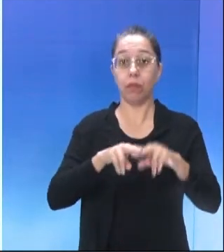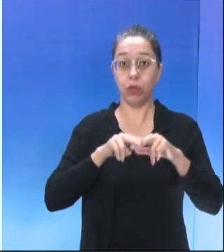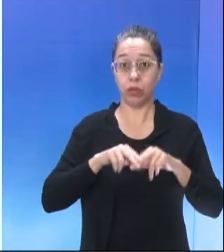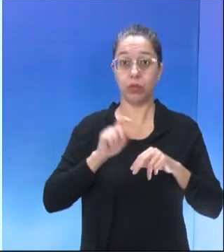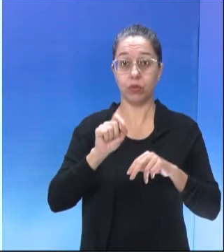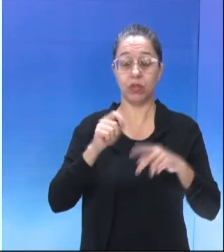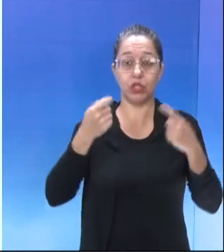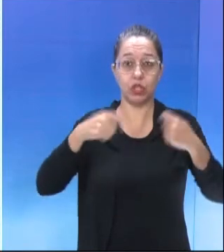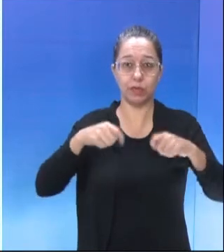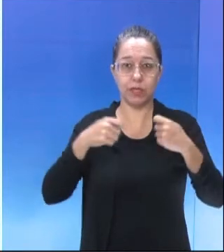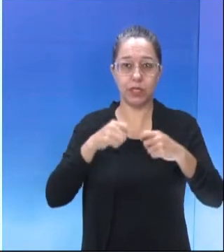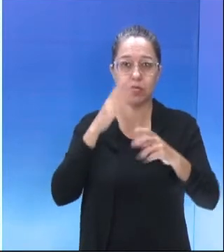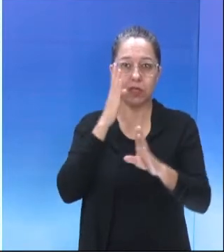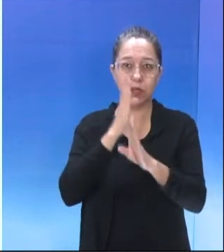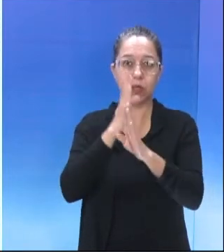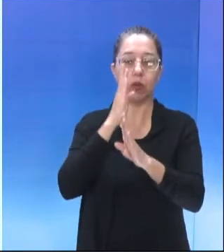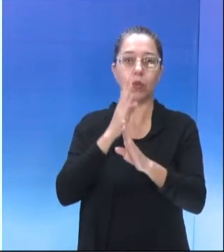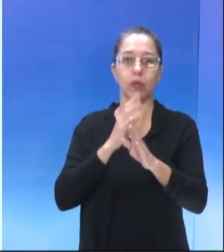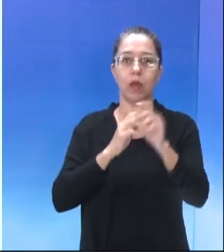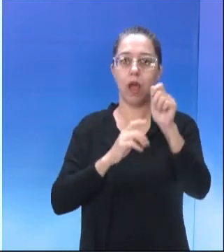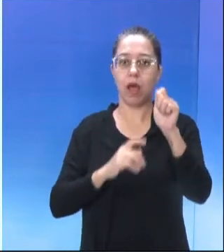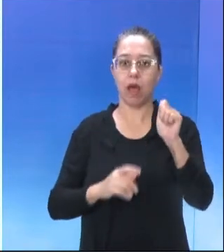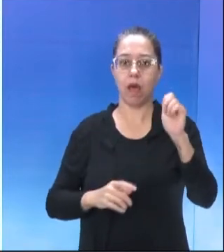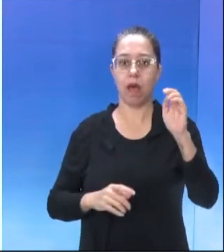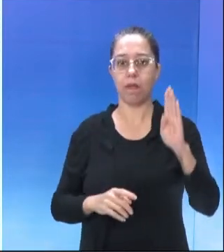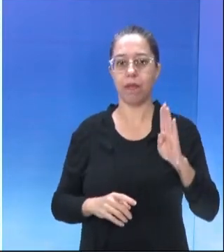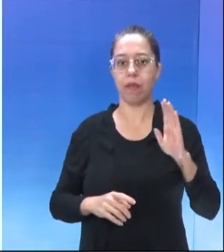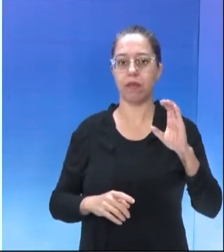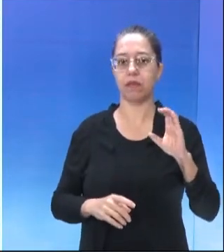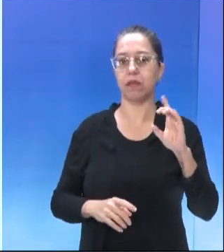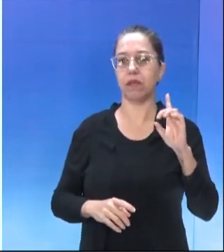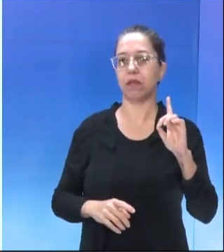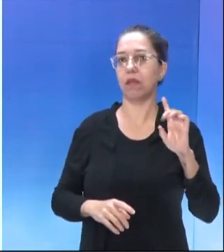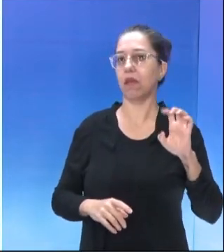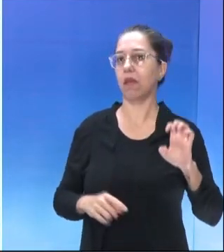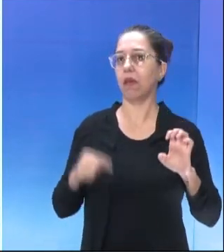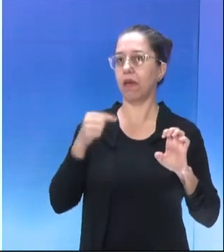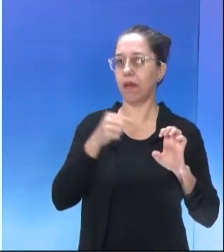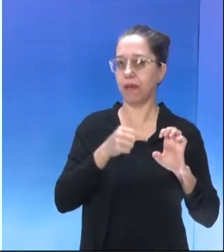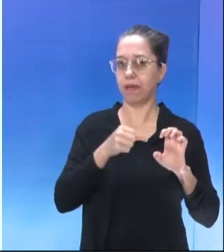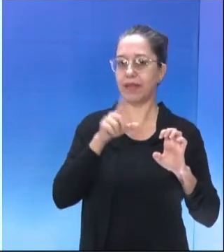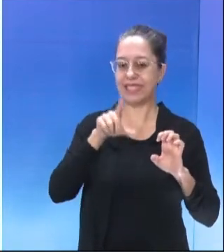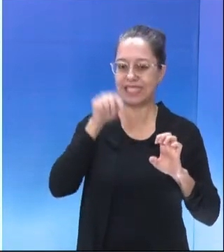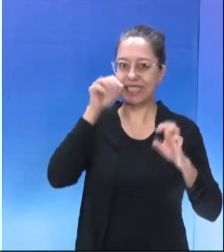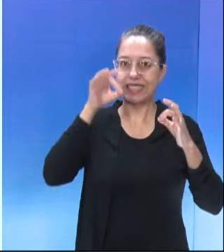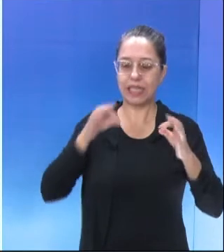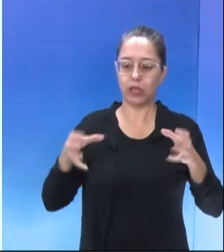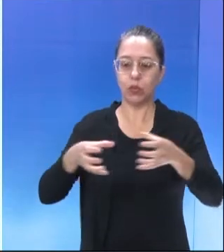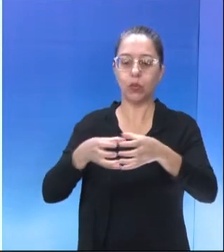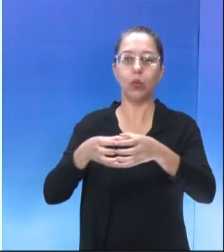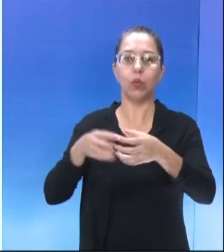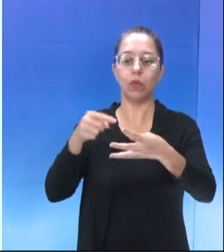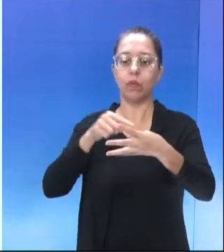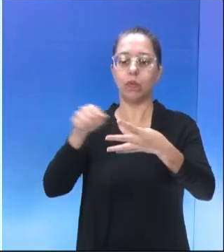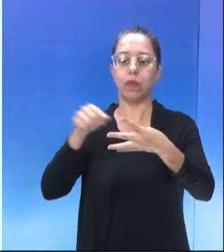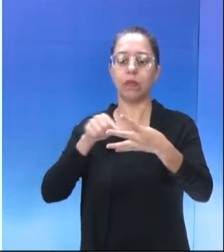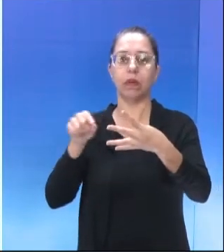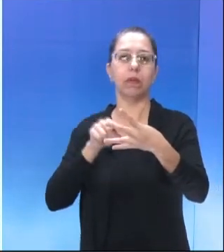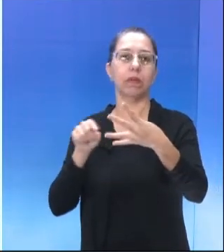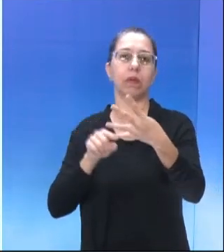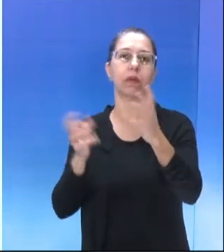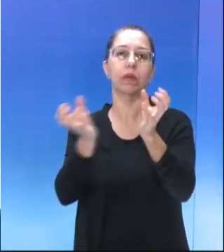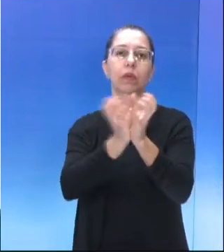nós precisamos encontrar aqui uma das alternativas que é característica dos quatro grupos, tá certo? Então,